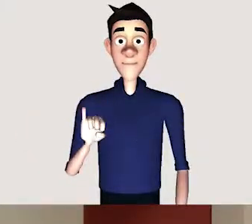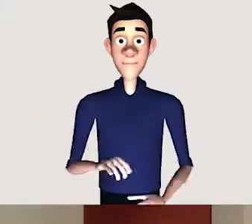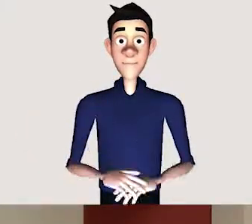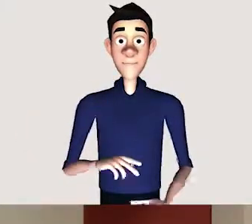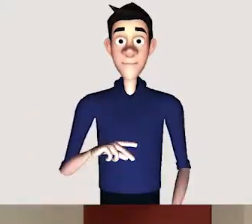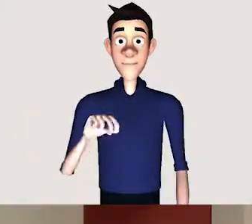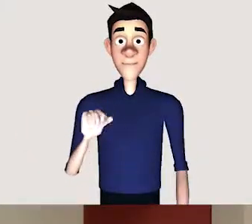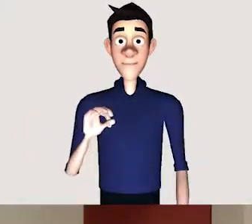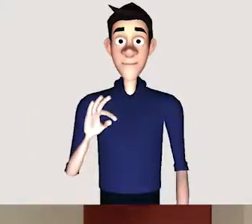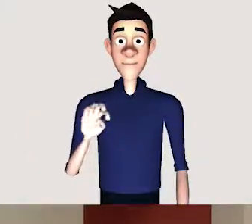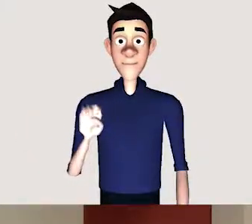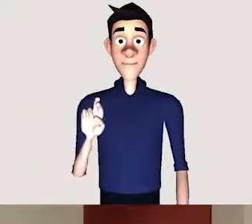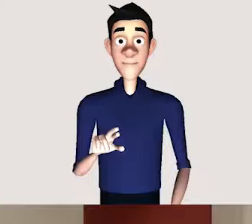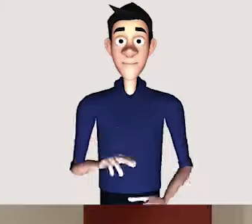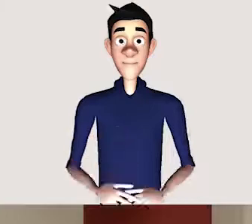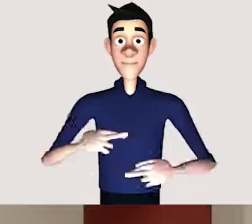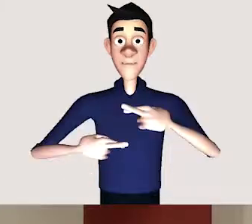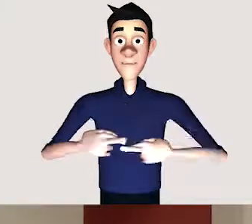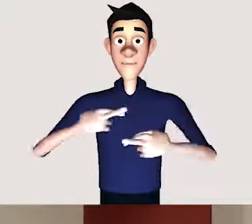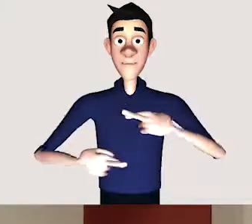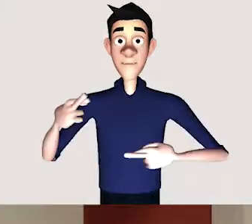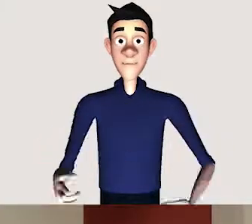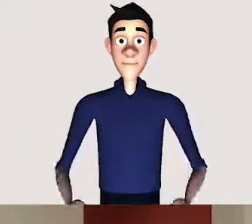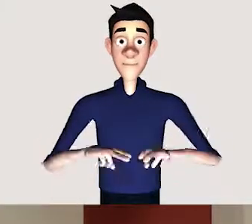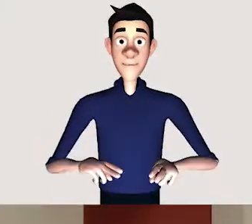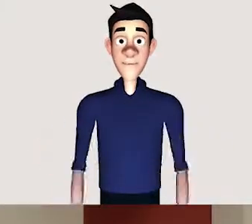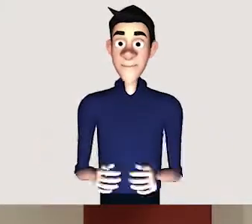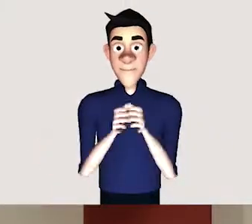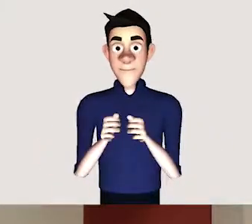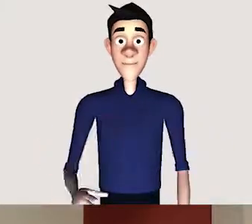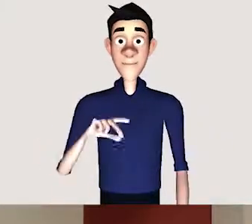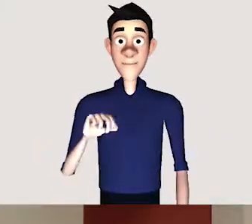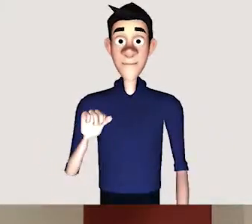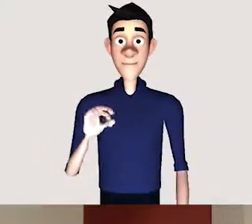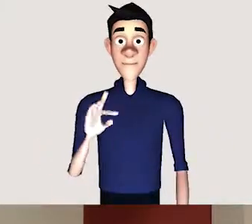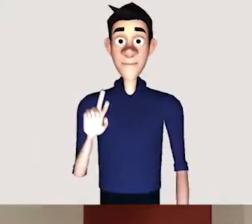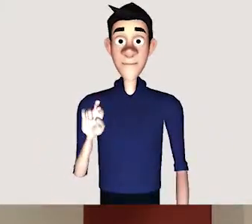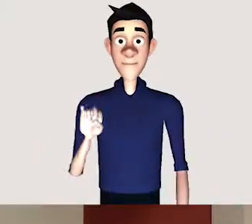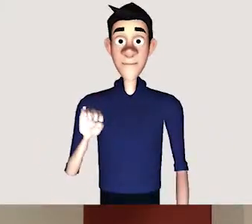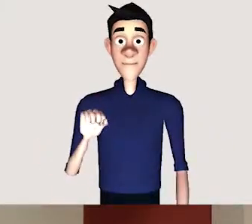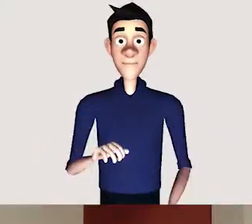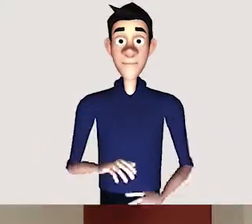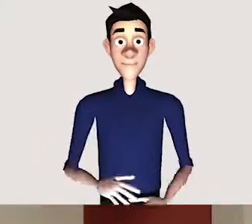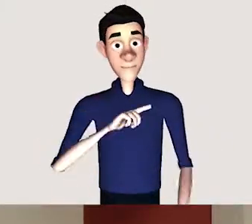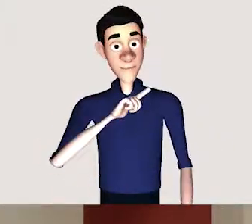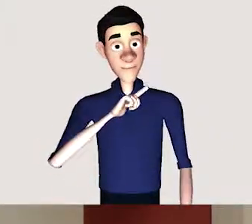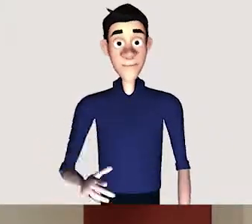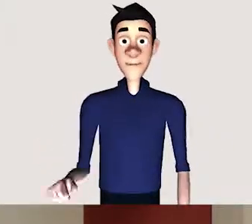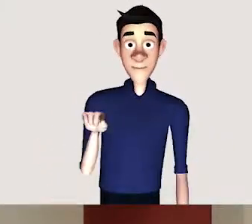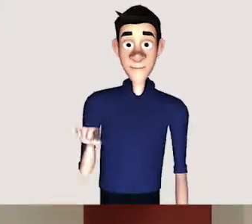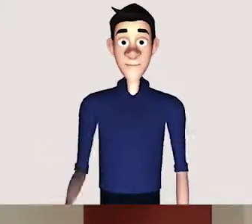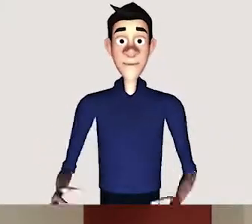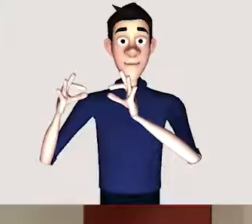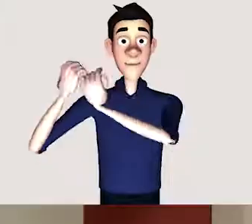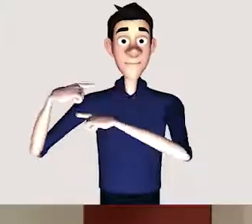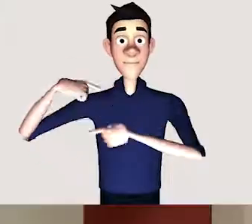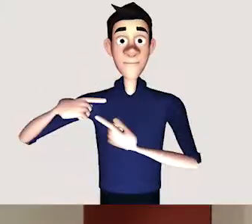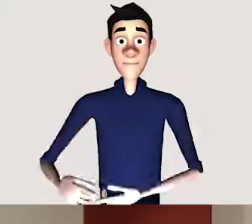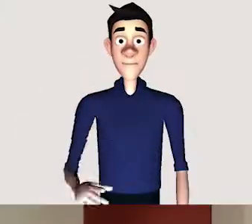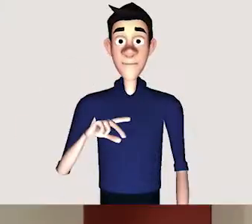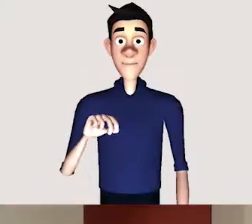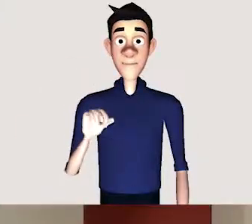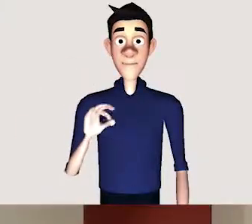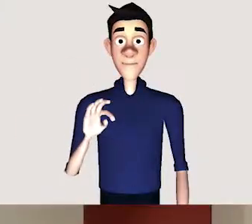Mas, além disso, quando observamos a palavra patrimônio, nós podemos compreender que diz respeito a